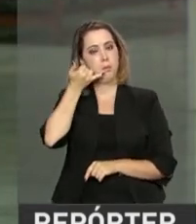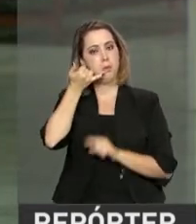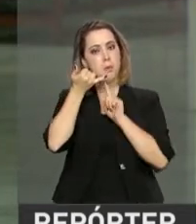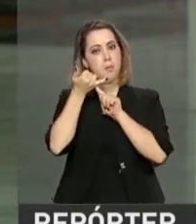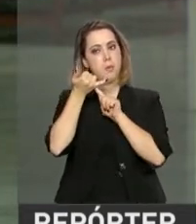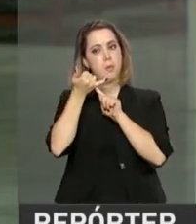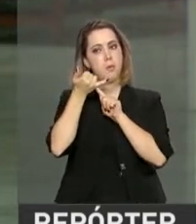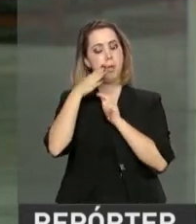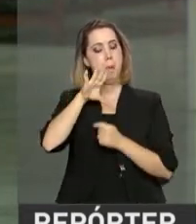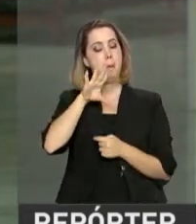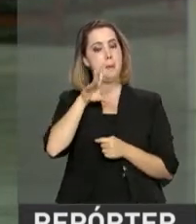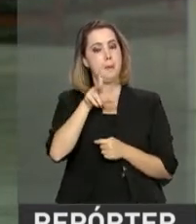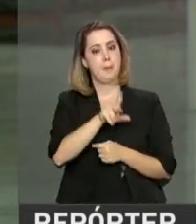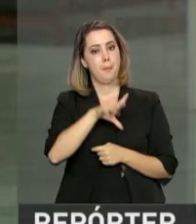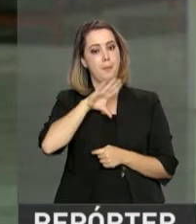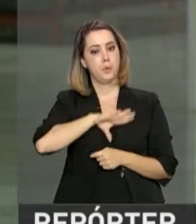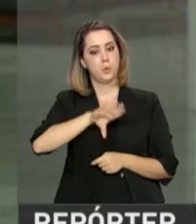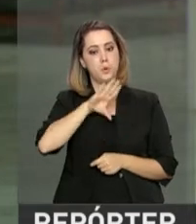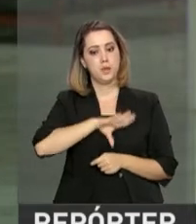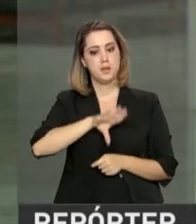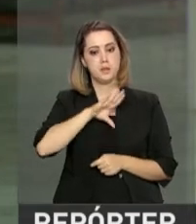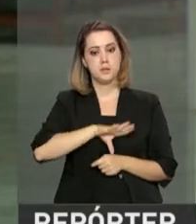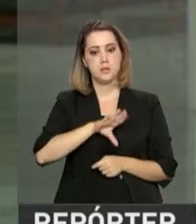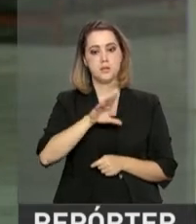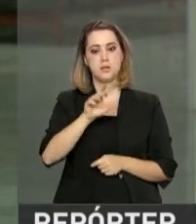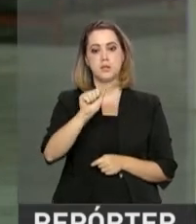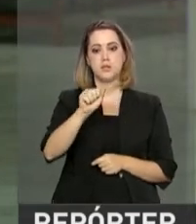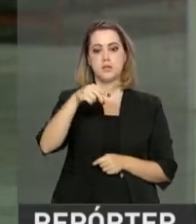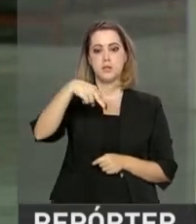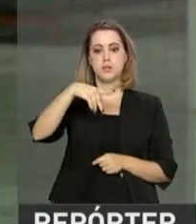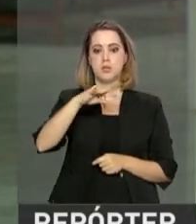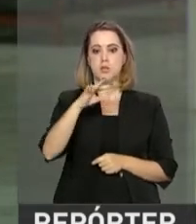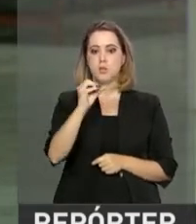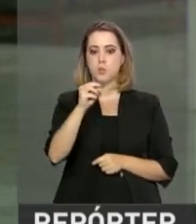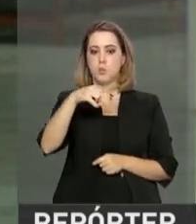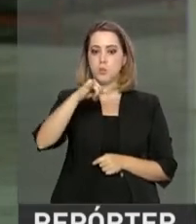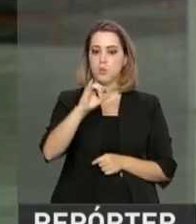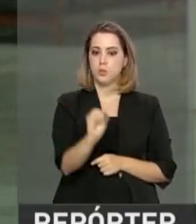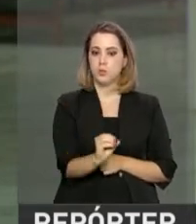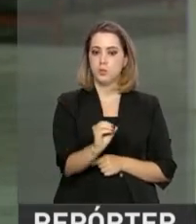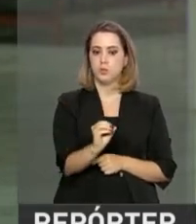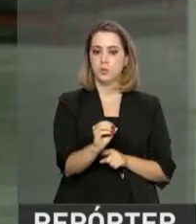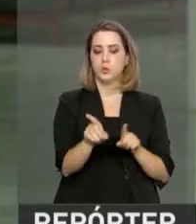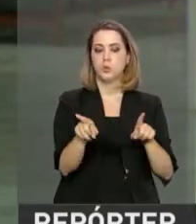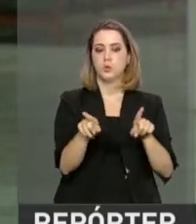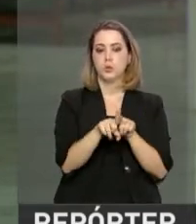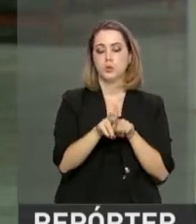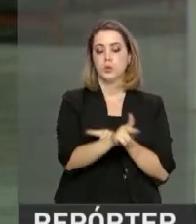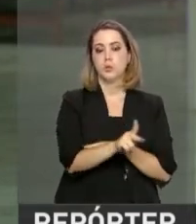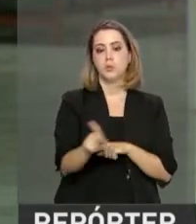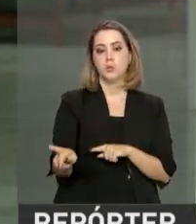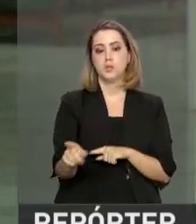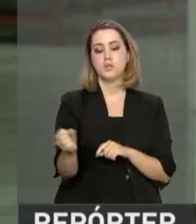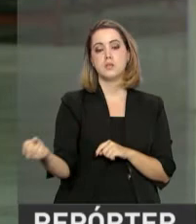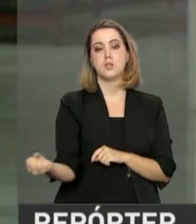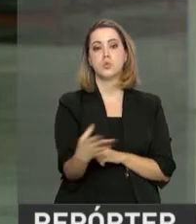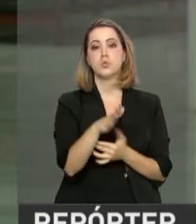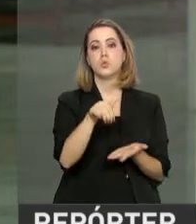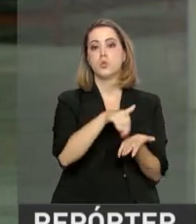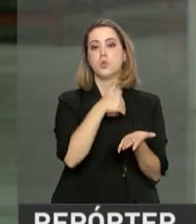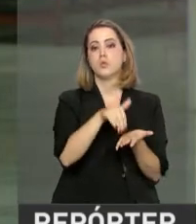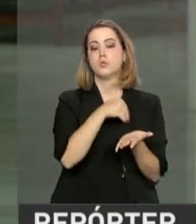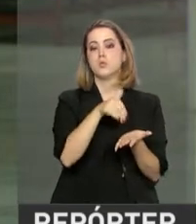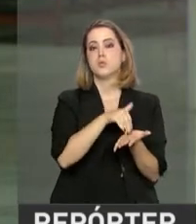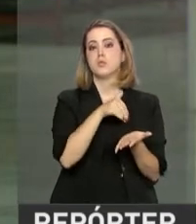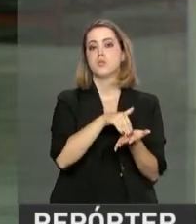português antónio guterres o português foi eleito pela assembléia geral da onu e vai ser o novo secretário geral